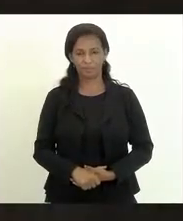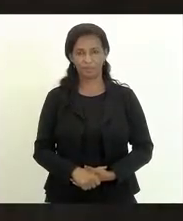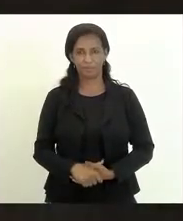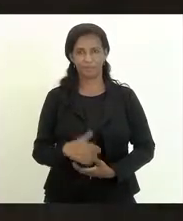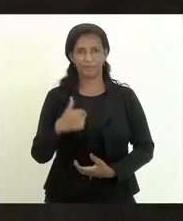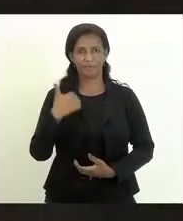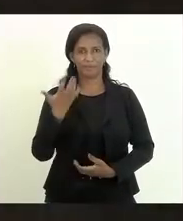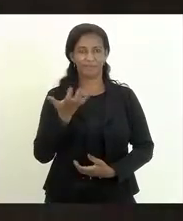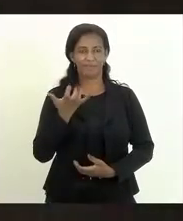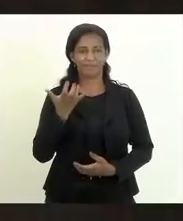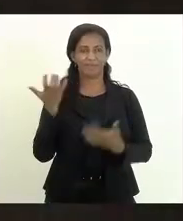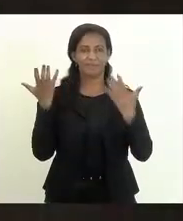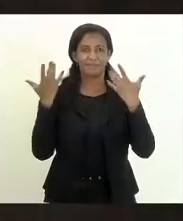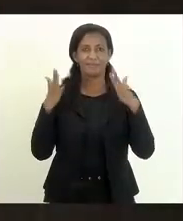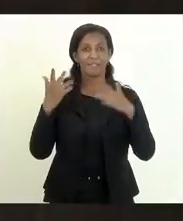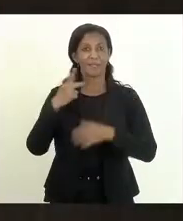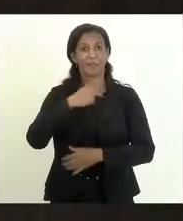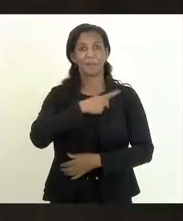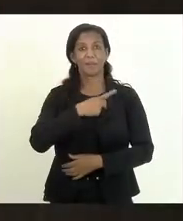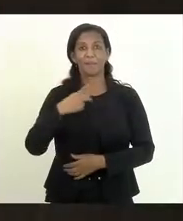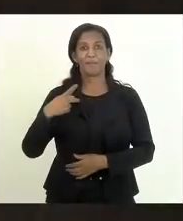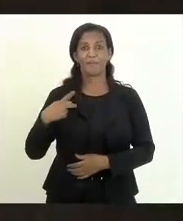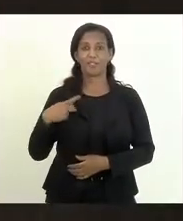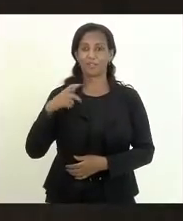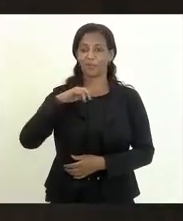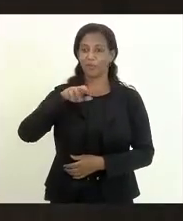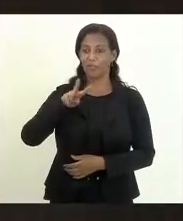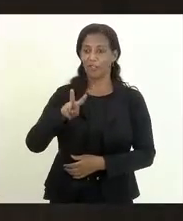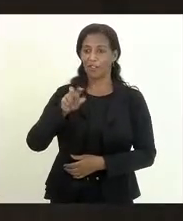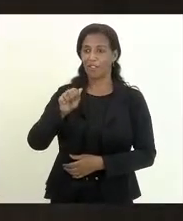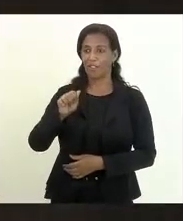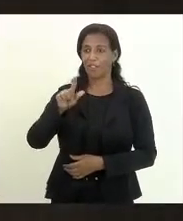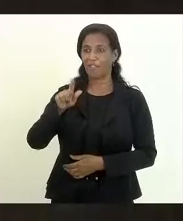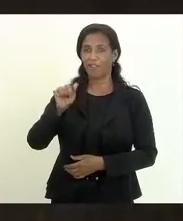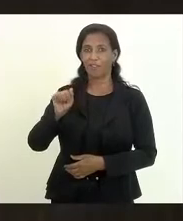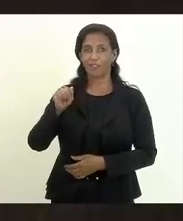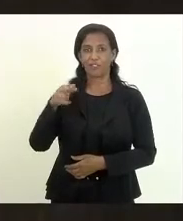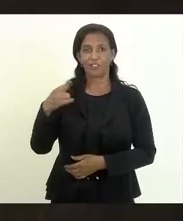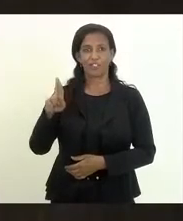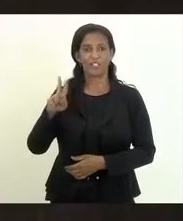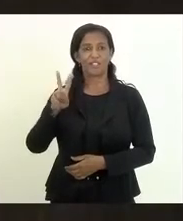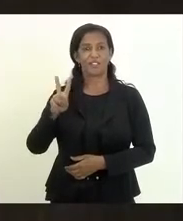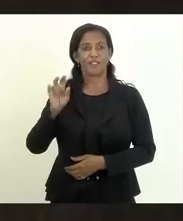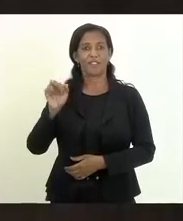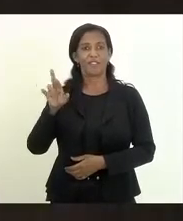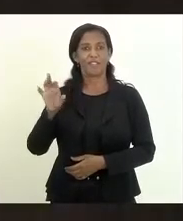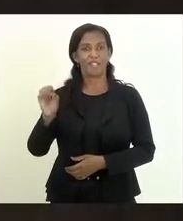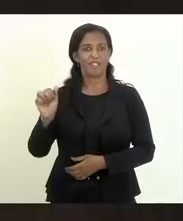saudar o pastor Valdir Vieira, que foi deputado no governo